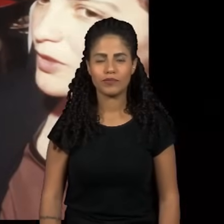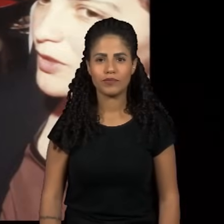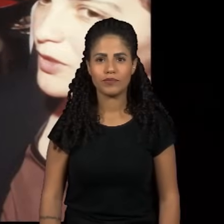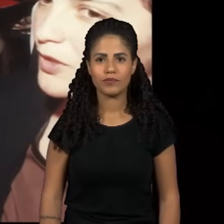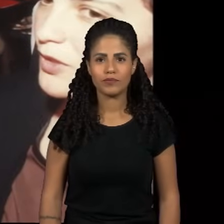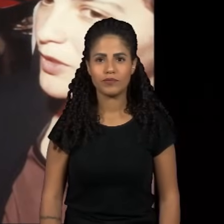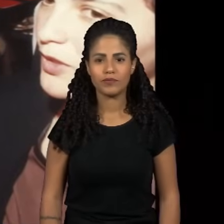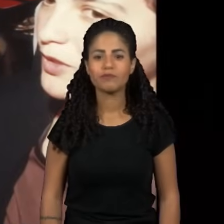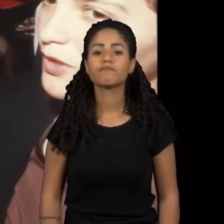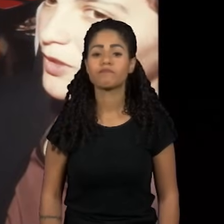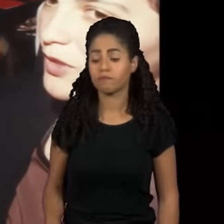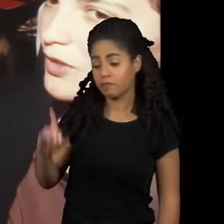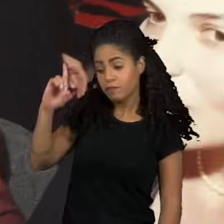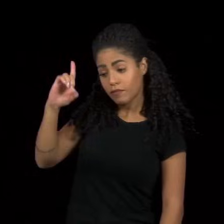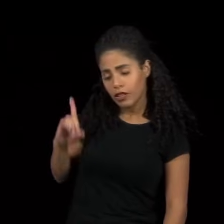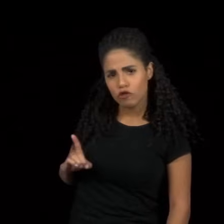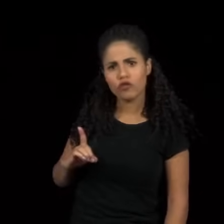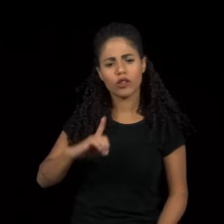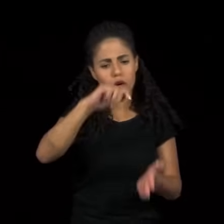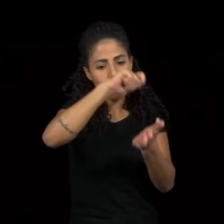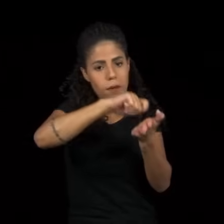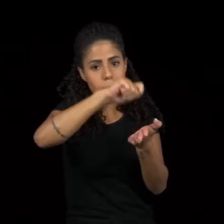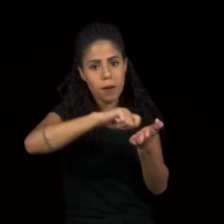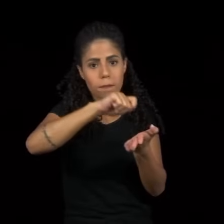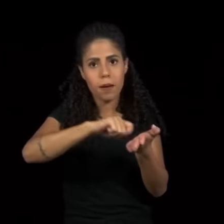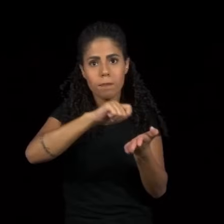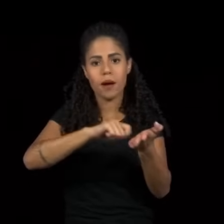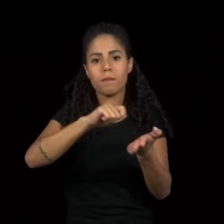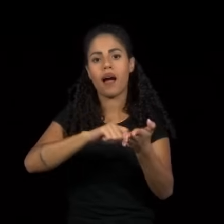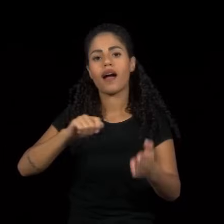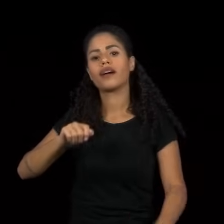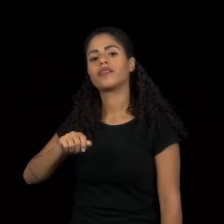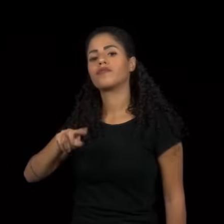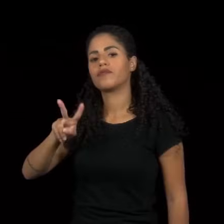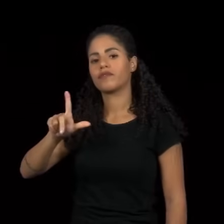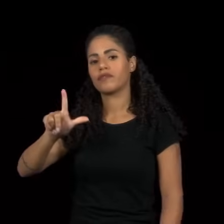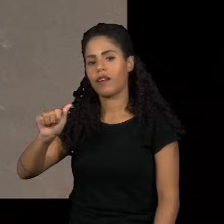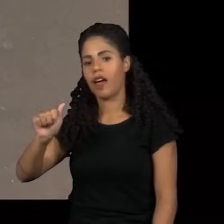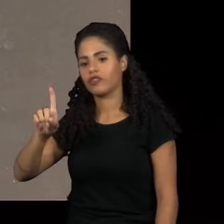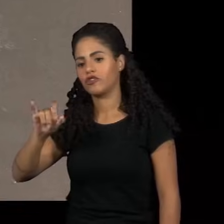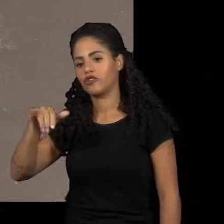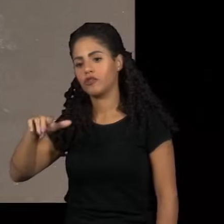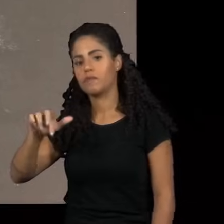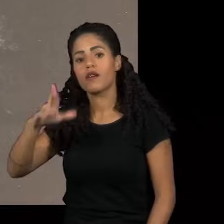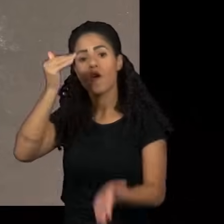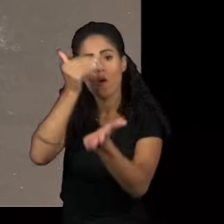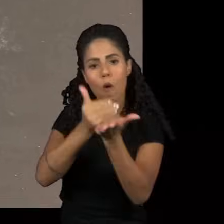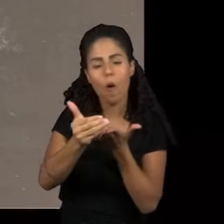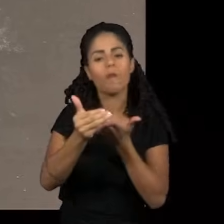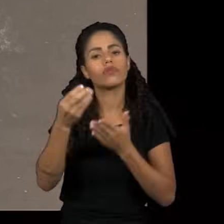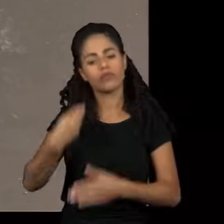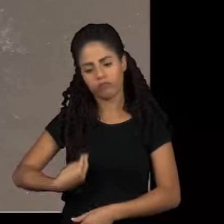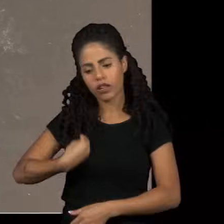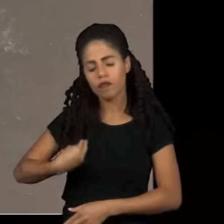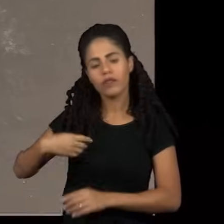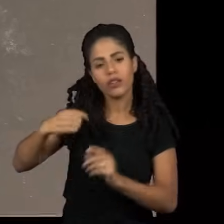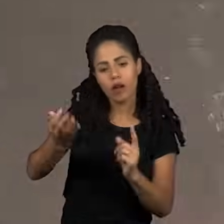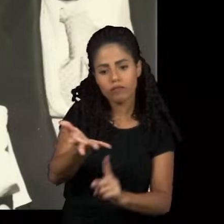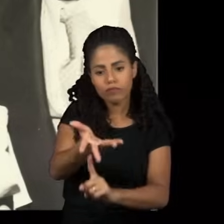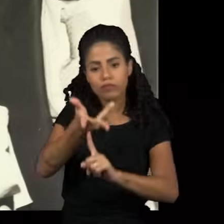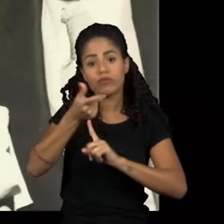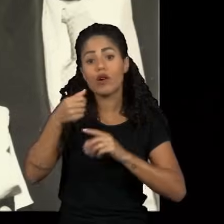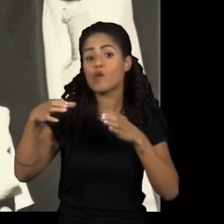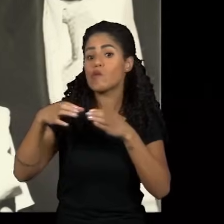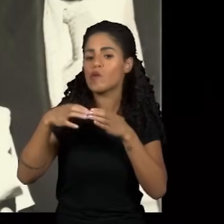O dramaturgo, diretor e compositor Vladimir Capella iniciou sua vida artística ainda criança em um grupo